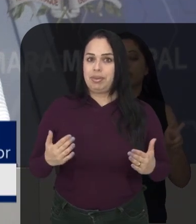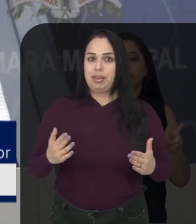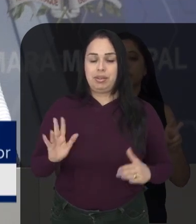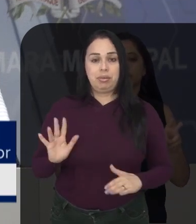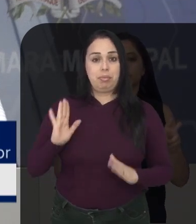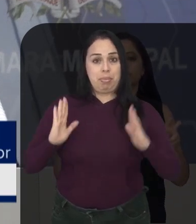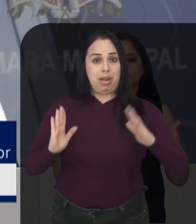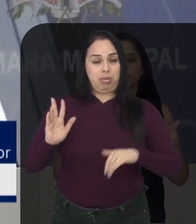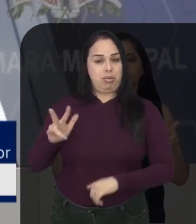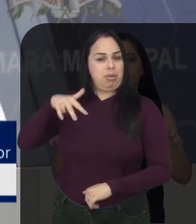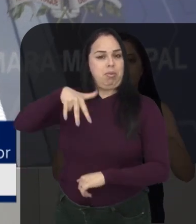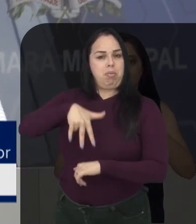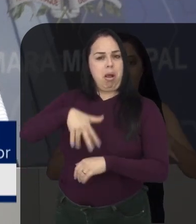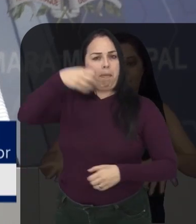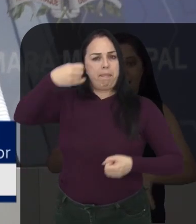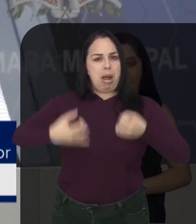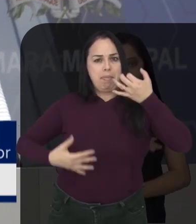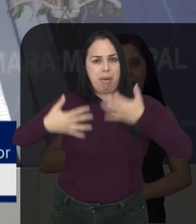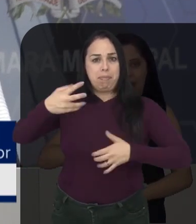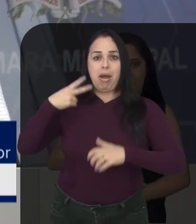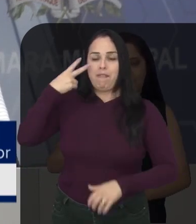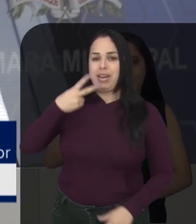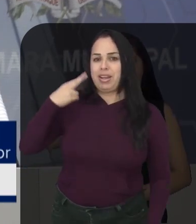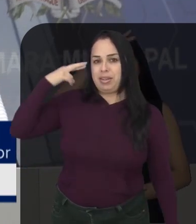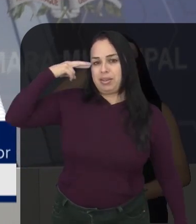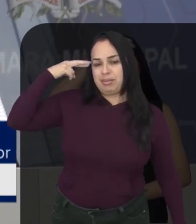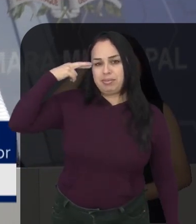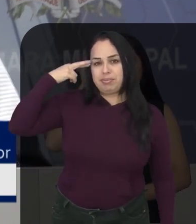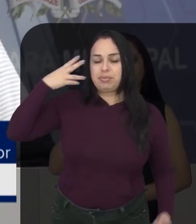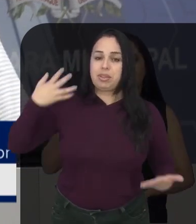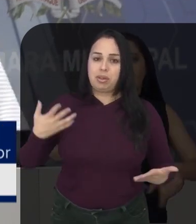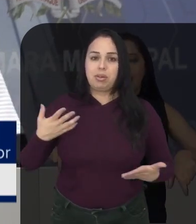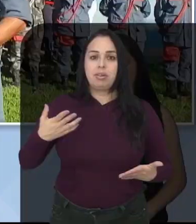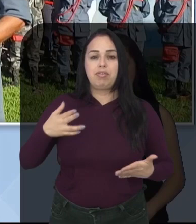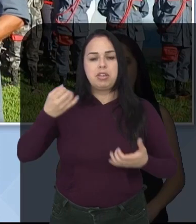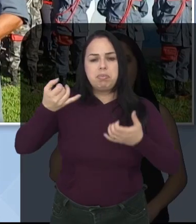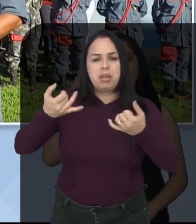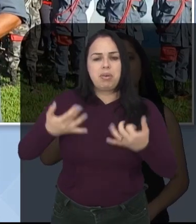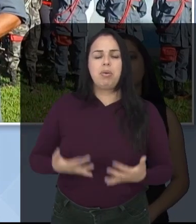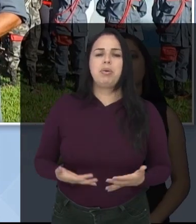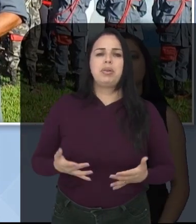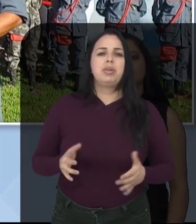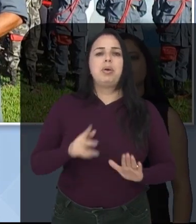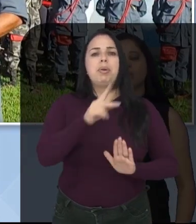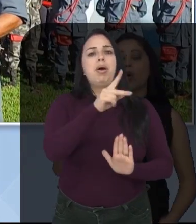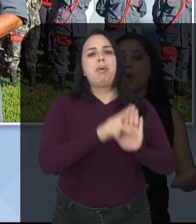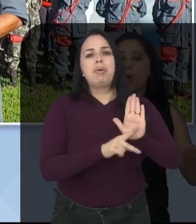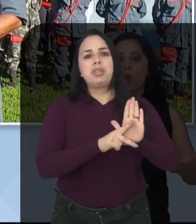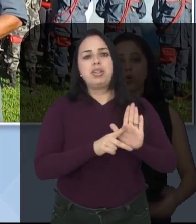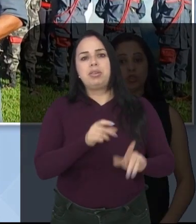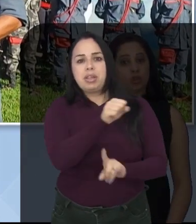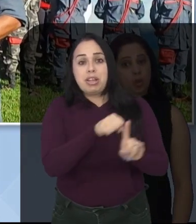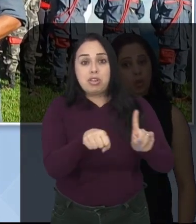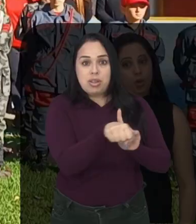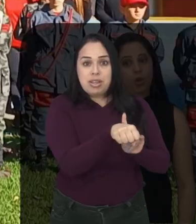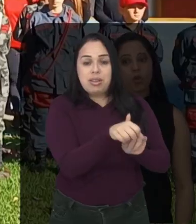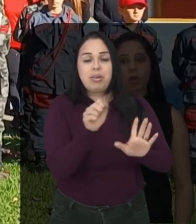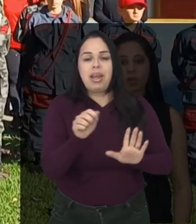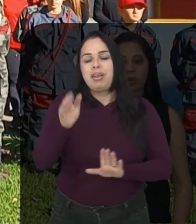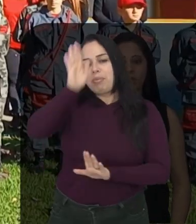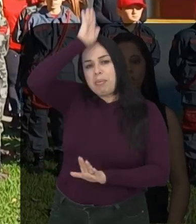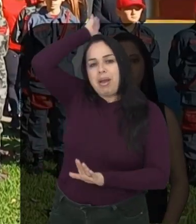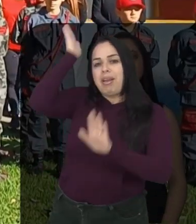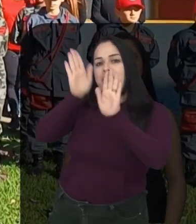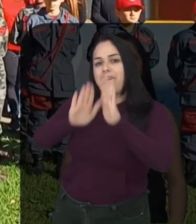grande expediente, o vereador Rogério da Cazem usou a tribuna para falar sobre o projeto social Bombeiros Mirins,